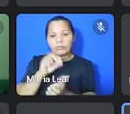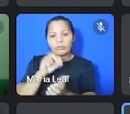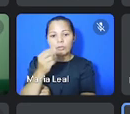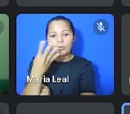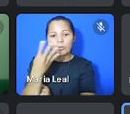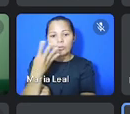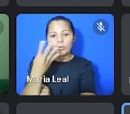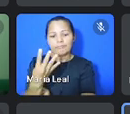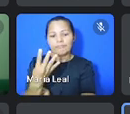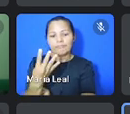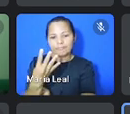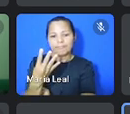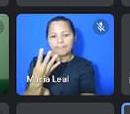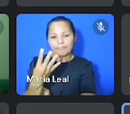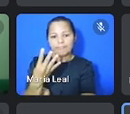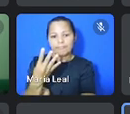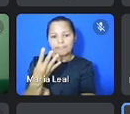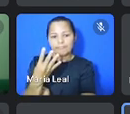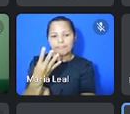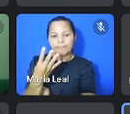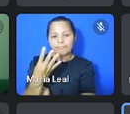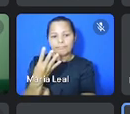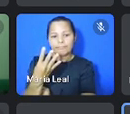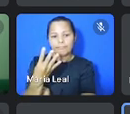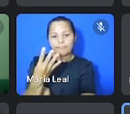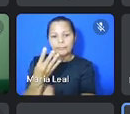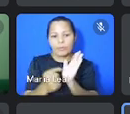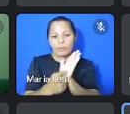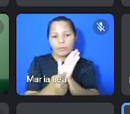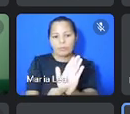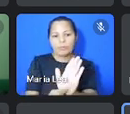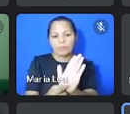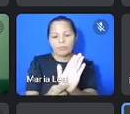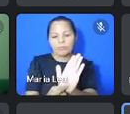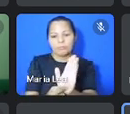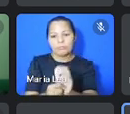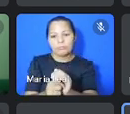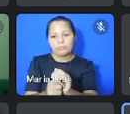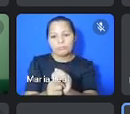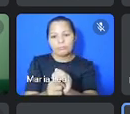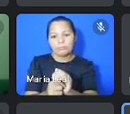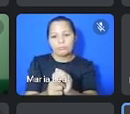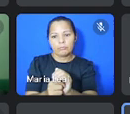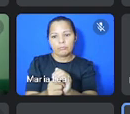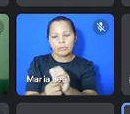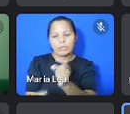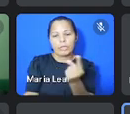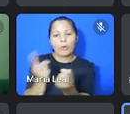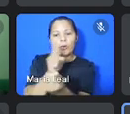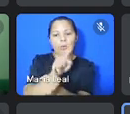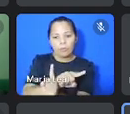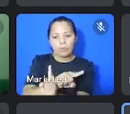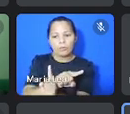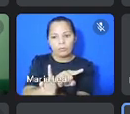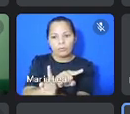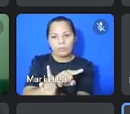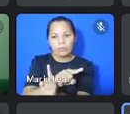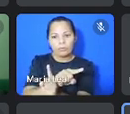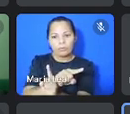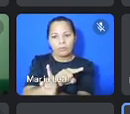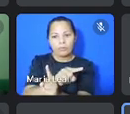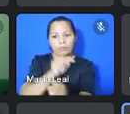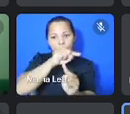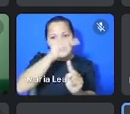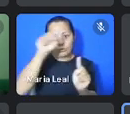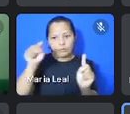4. Foi isso que eu fiz. Eu coloquei em evidência, que é a operação oposta do chuveirinho, que é